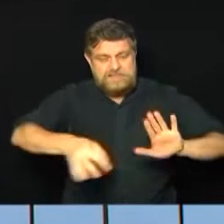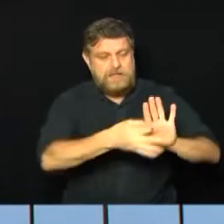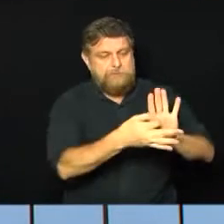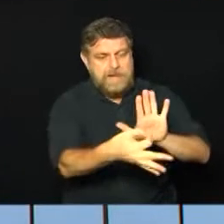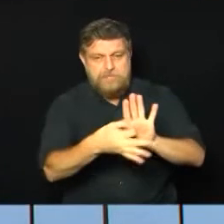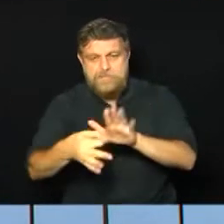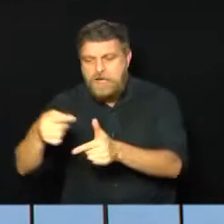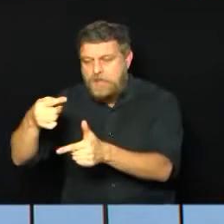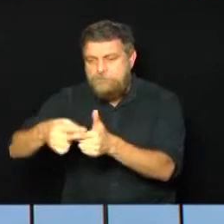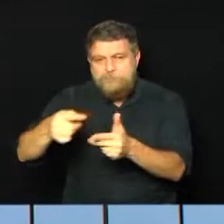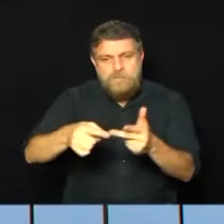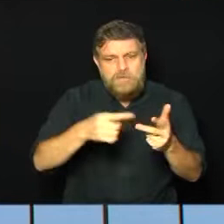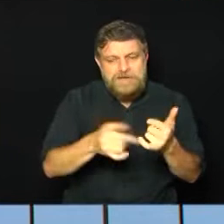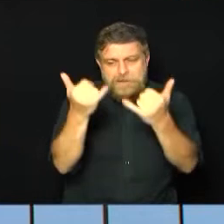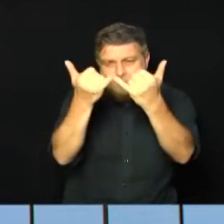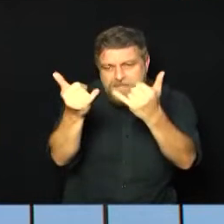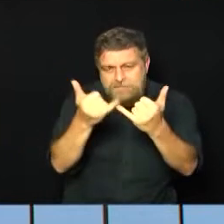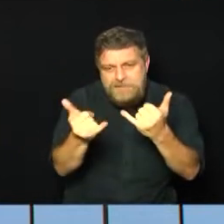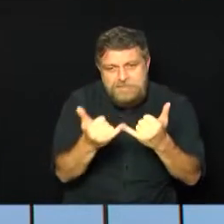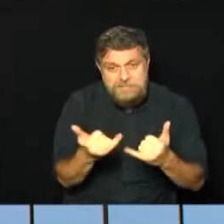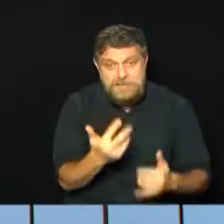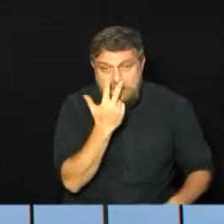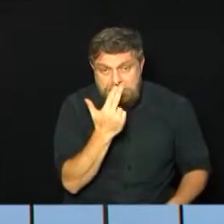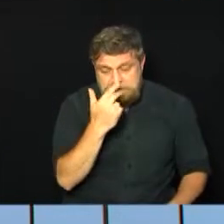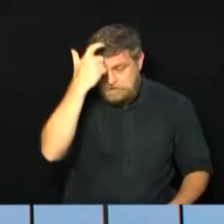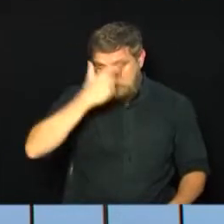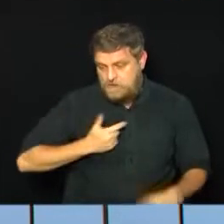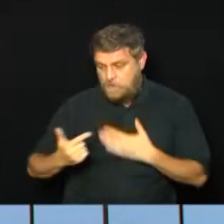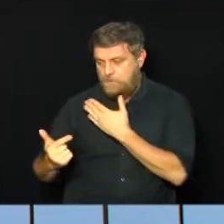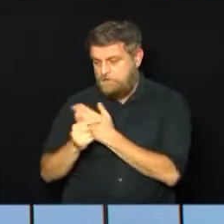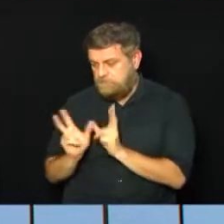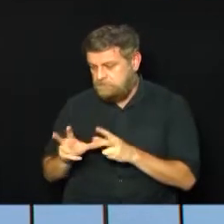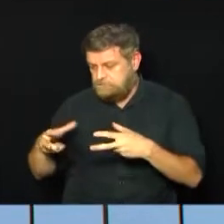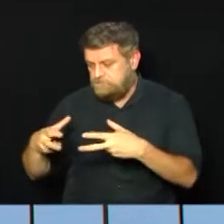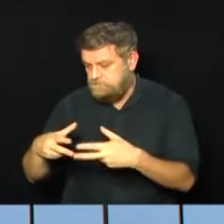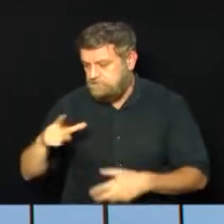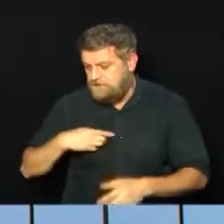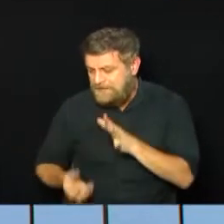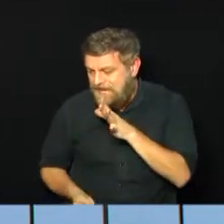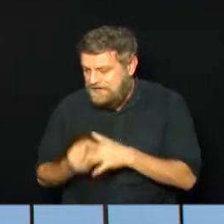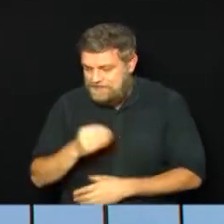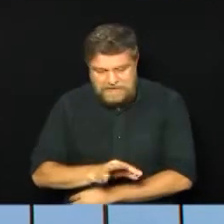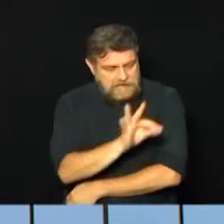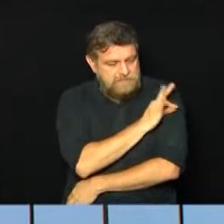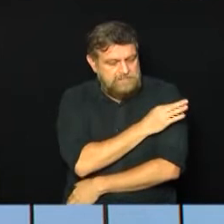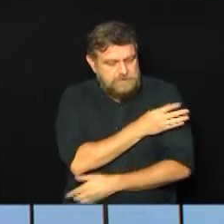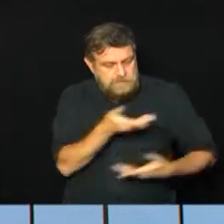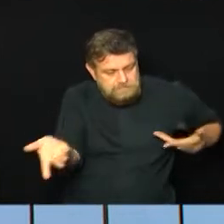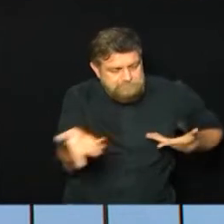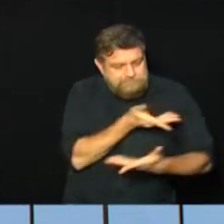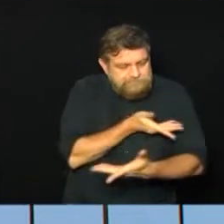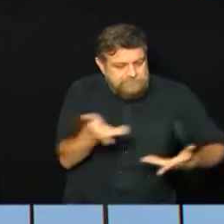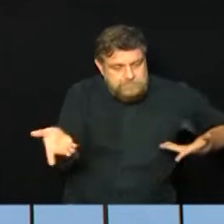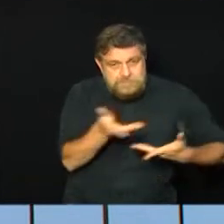muito parecidos, e aí o nosso trabalho, o papel da comissão é criar esses canais direto para que eles